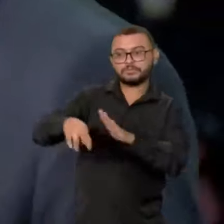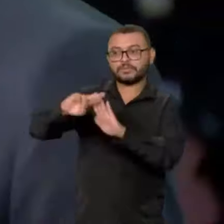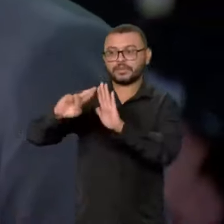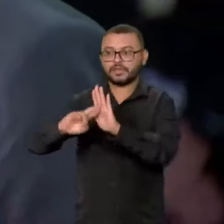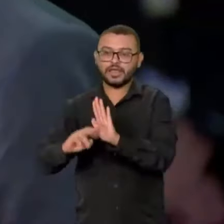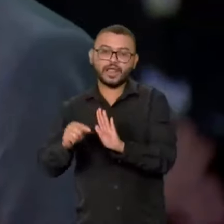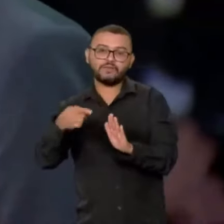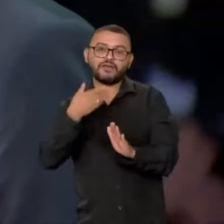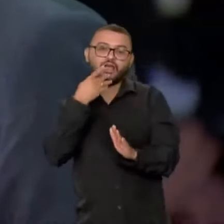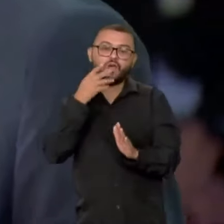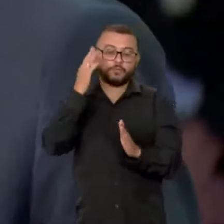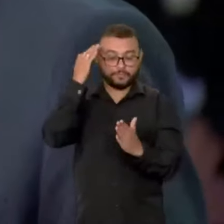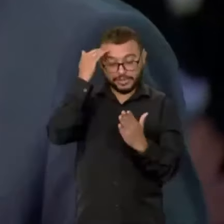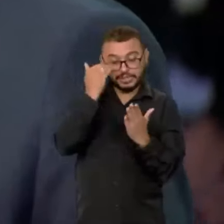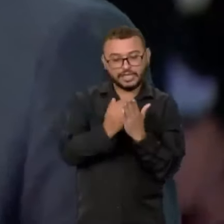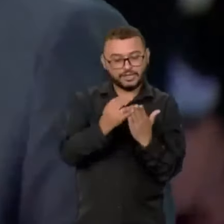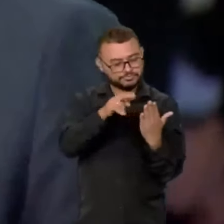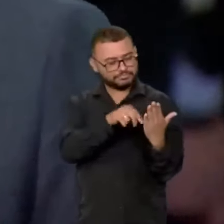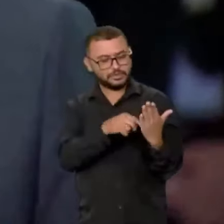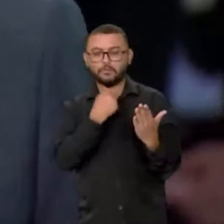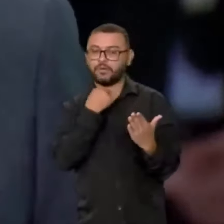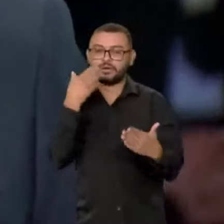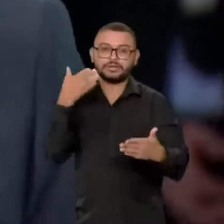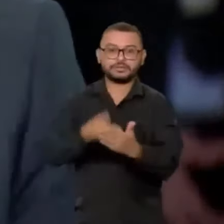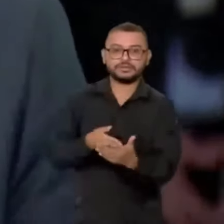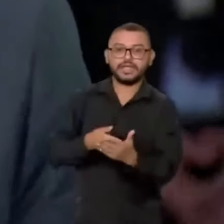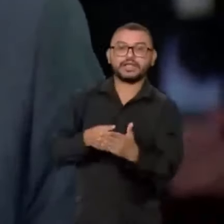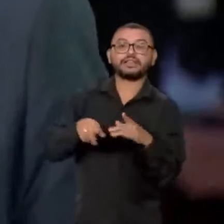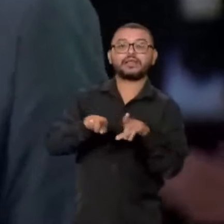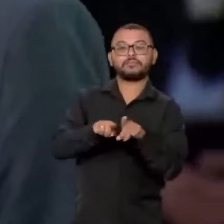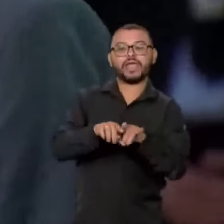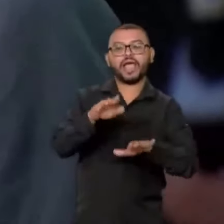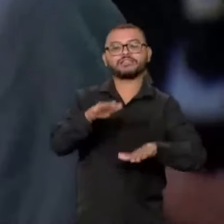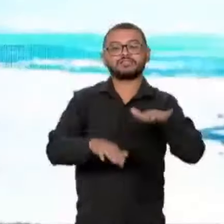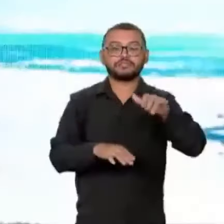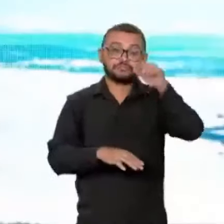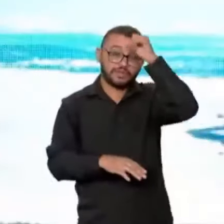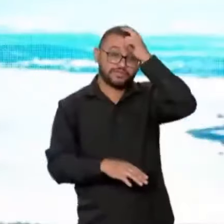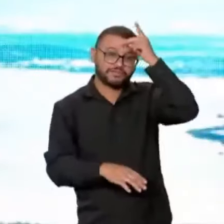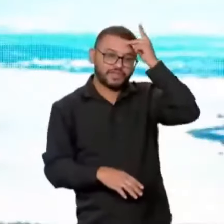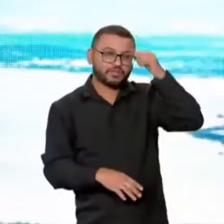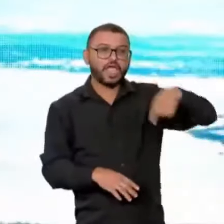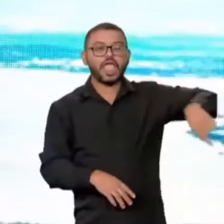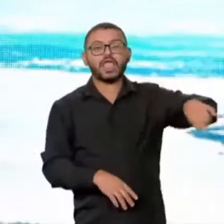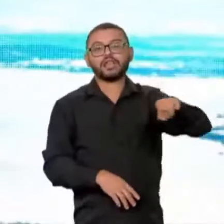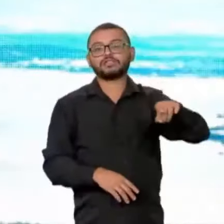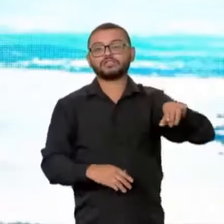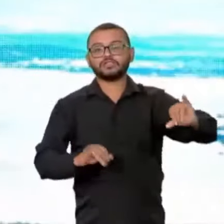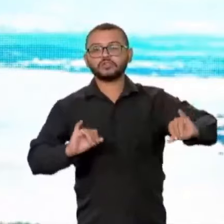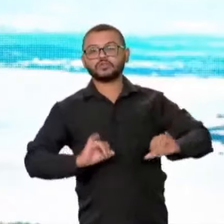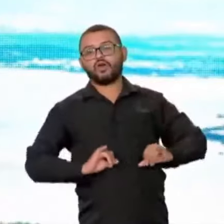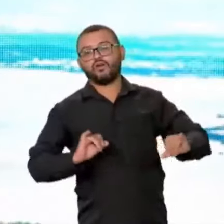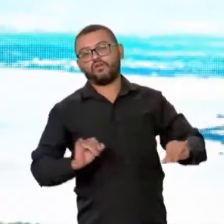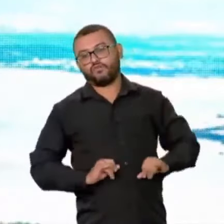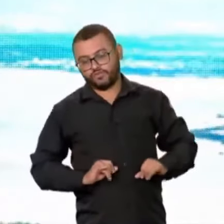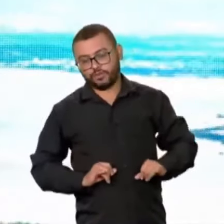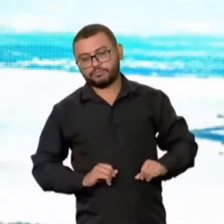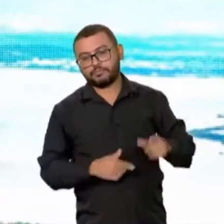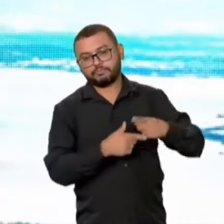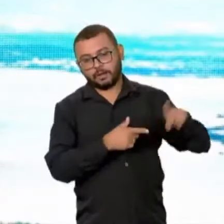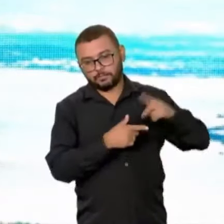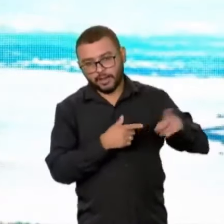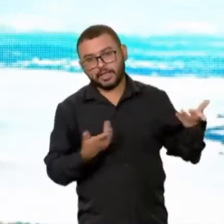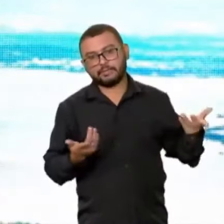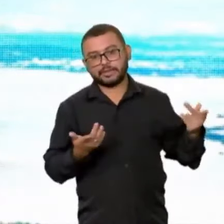fazer determinadas coisas. E às vezes o prefeito e as pessoas que são vítimas sofrem, padecem e as coisas não